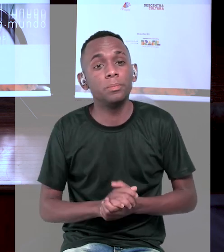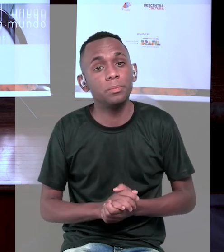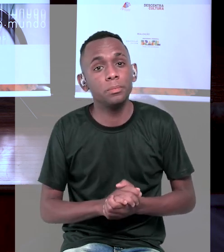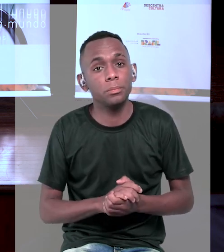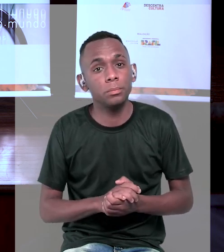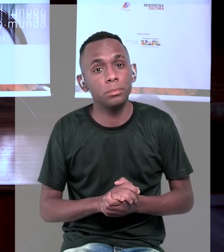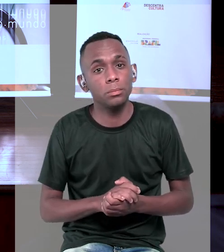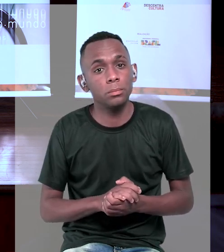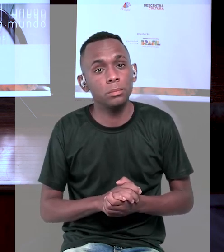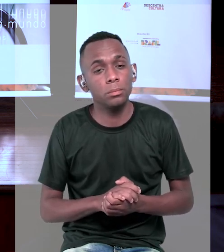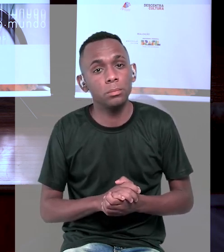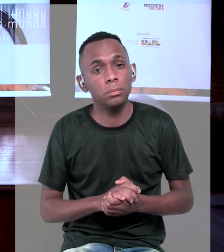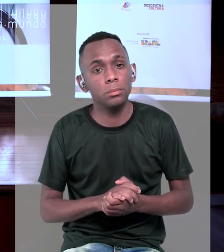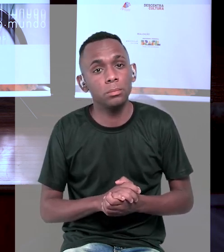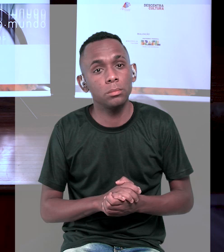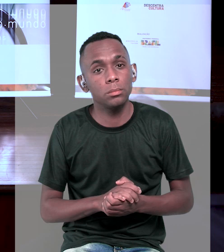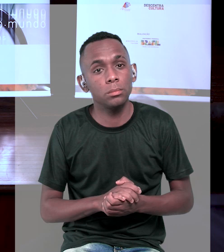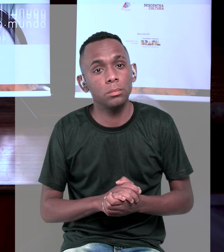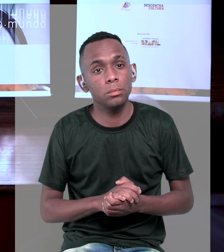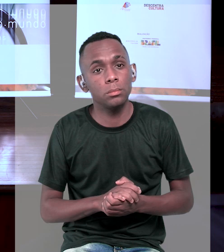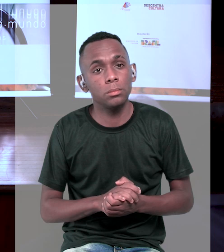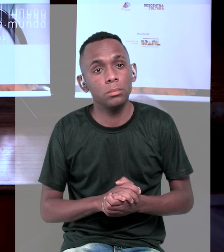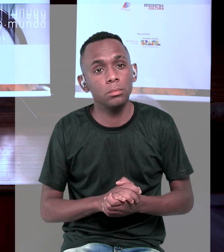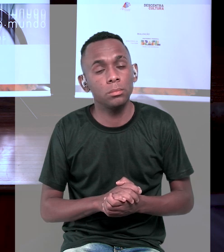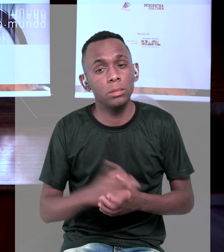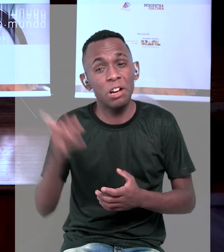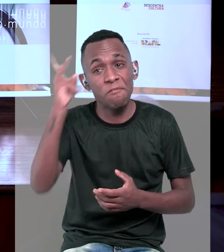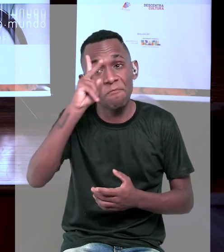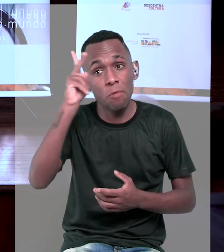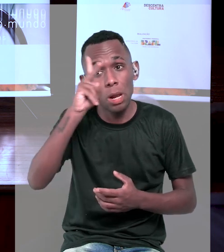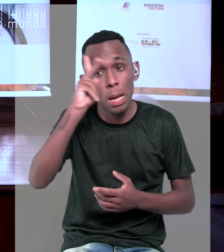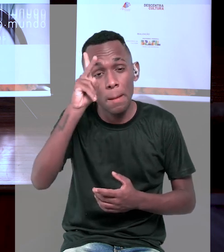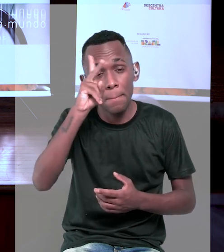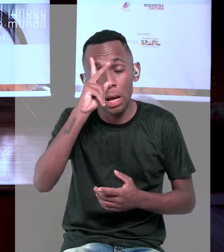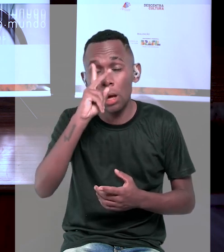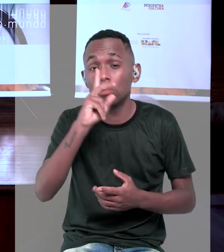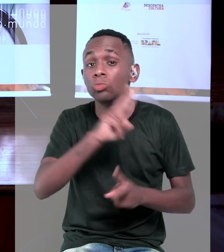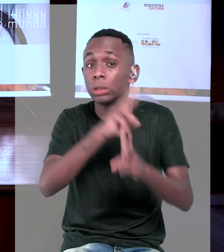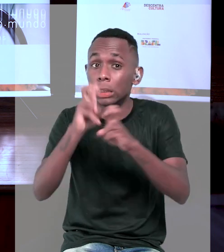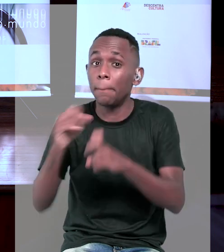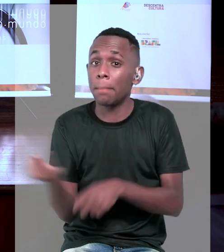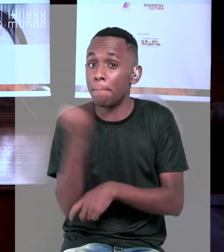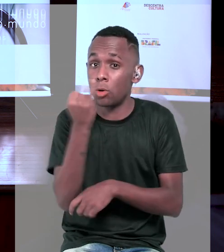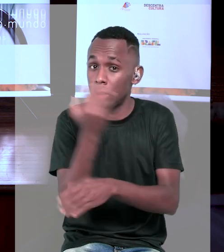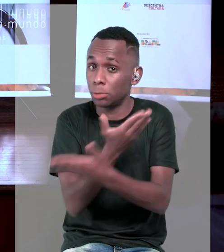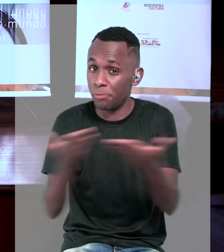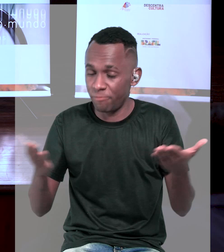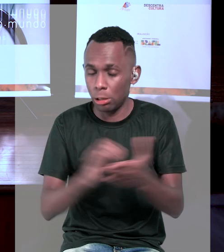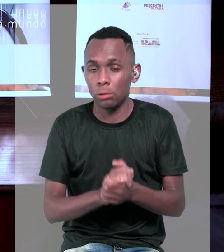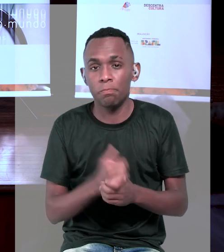Eu vou lembrar uma coisa surpreendente para vocês, desconcertante. Eu acho que